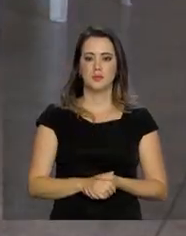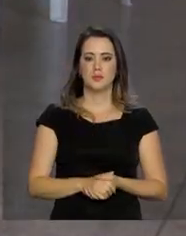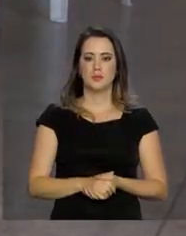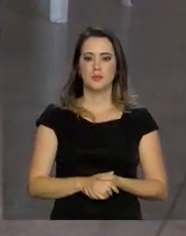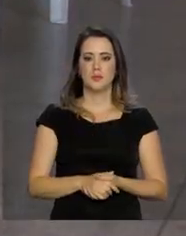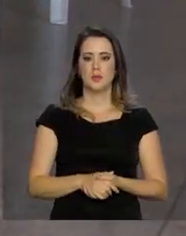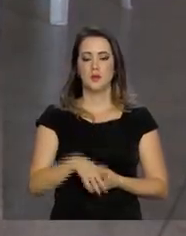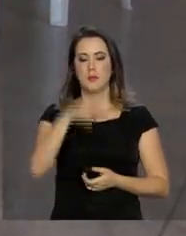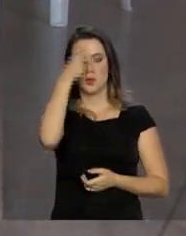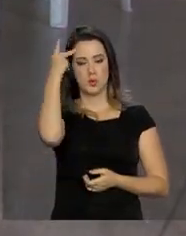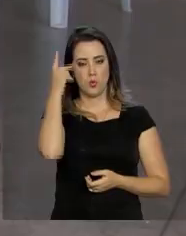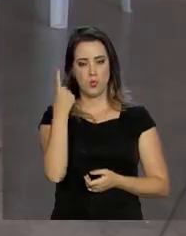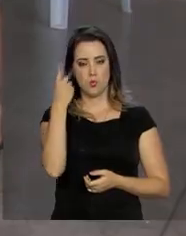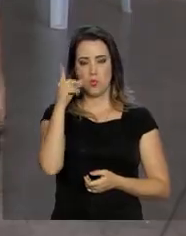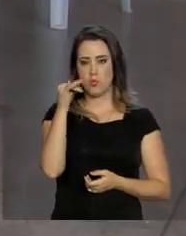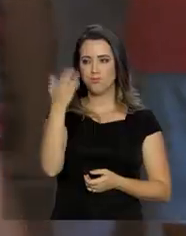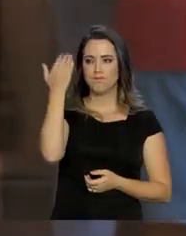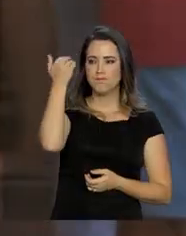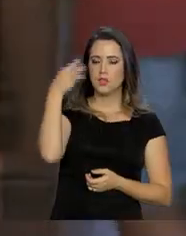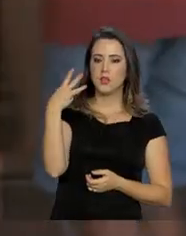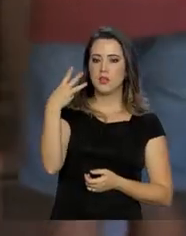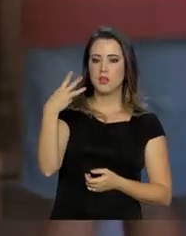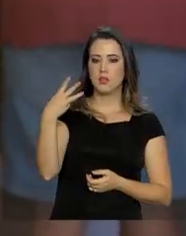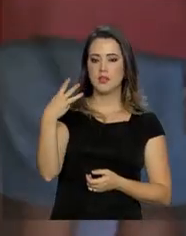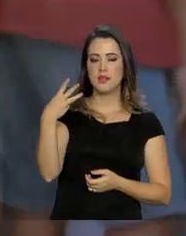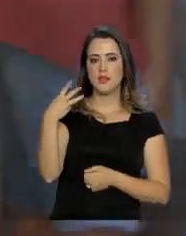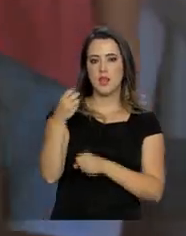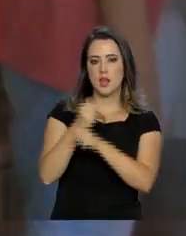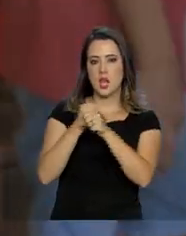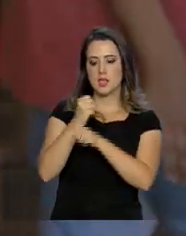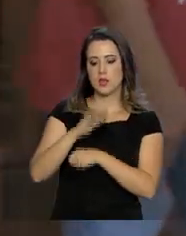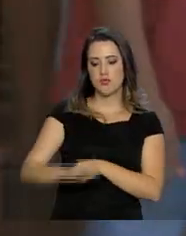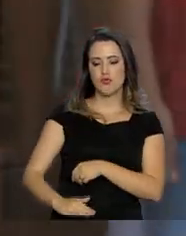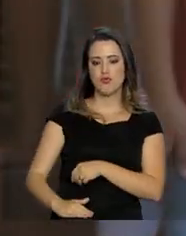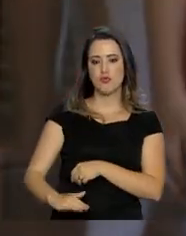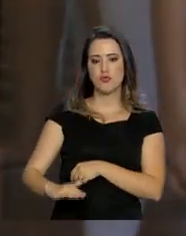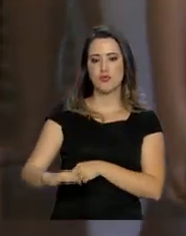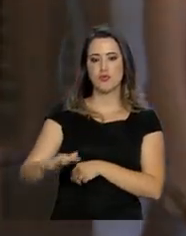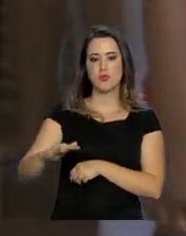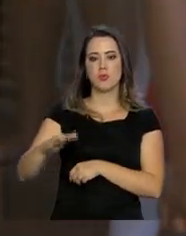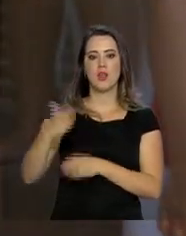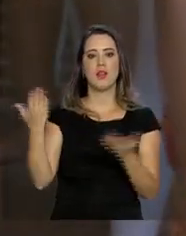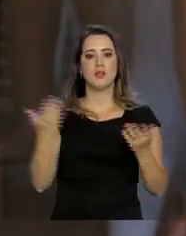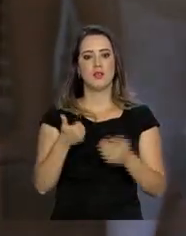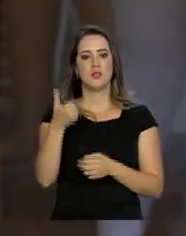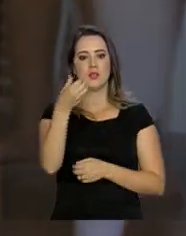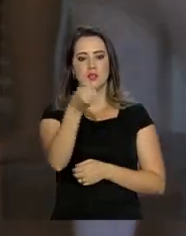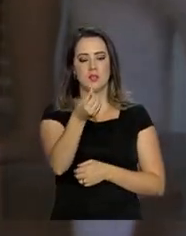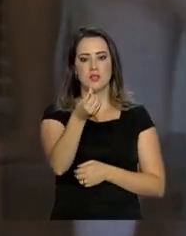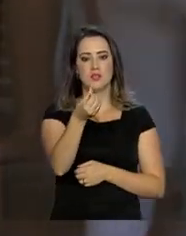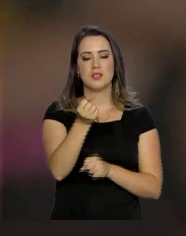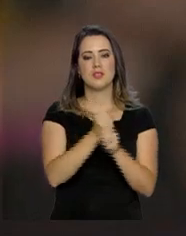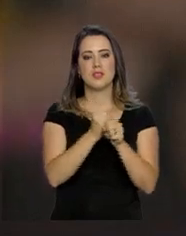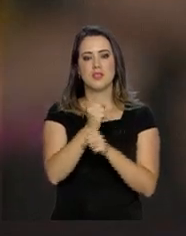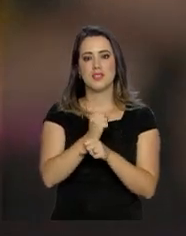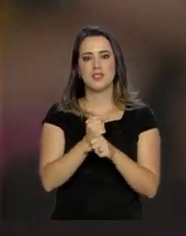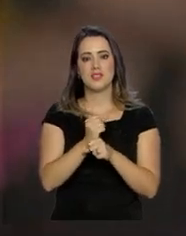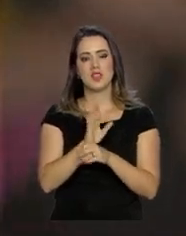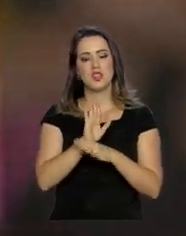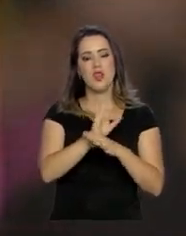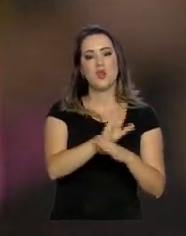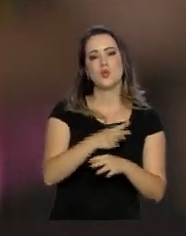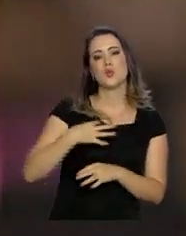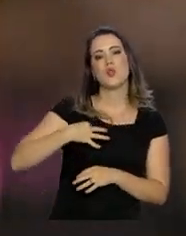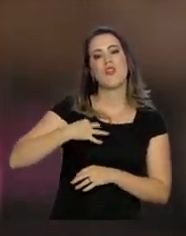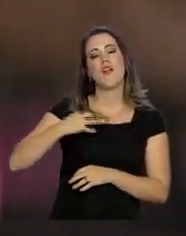aos três anos brincou e aprendeu no espaço agora aos 16 anos volta como voluntária